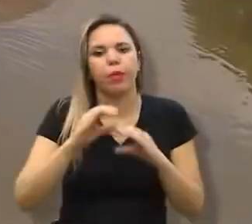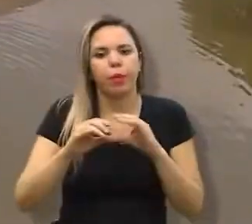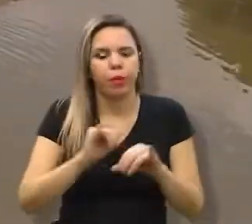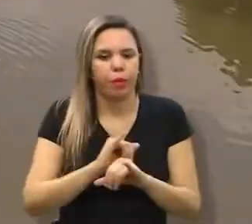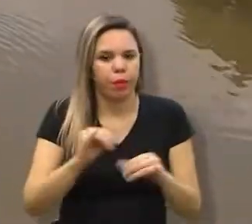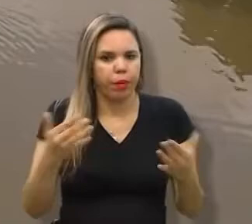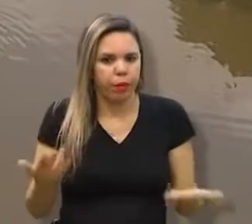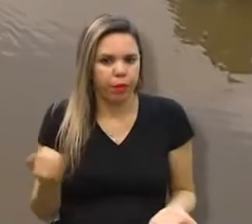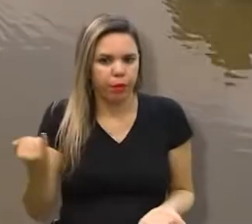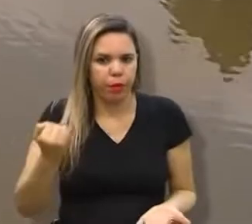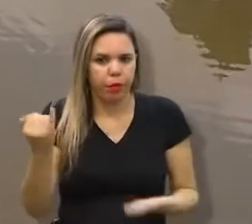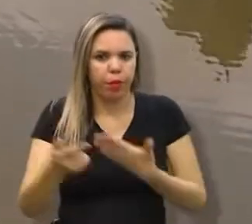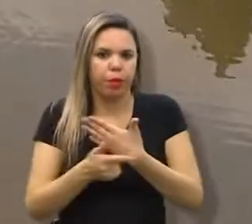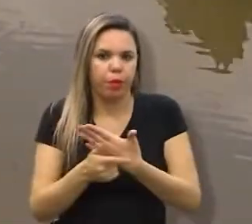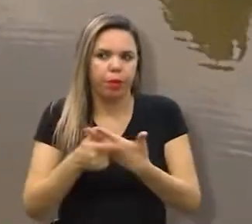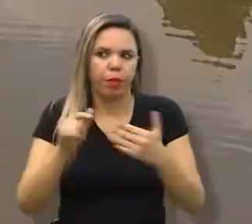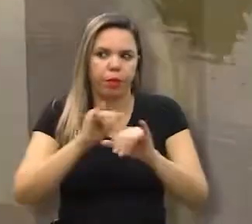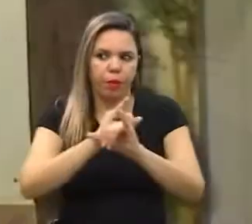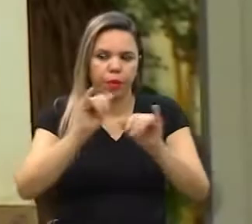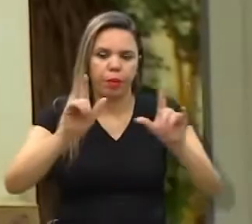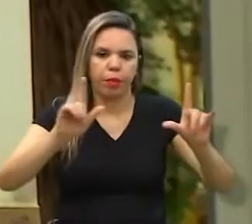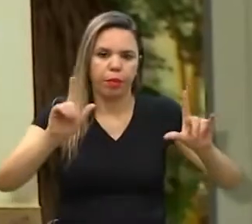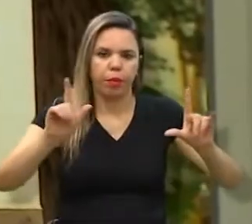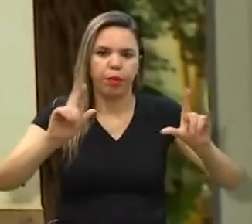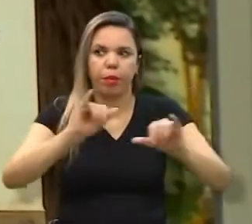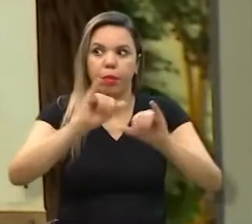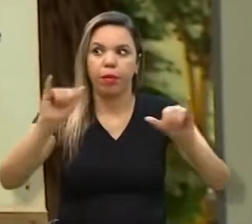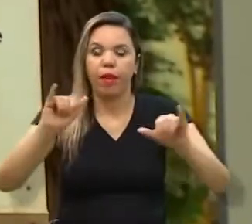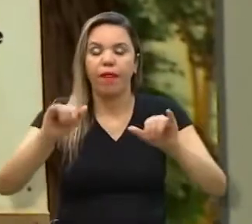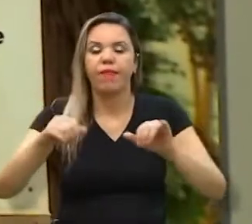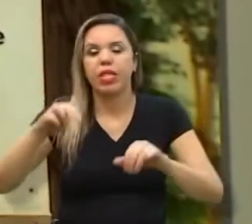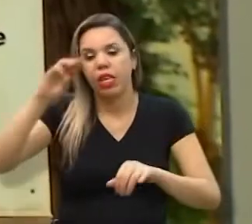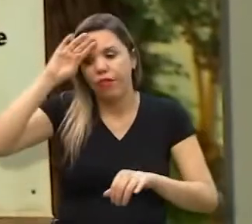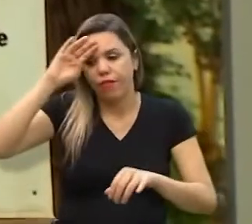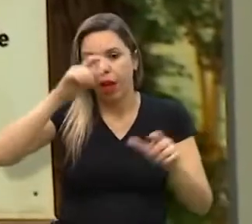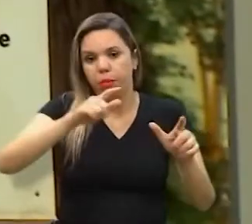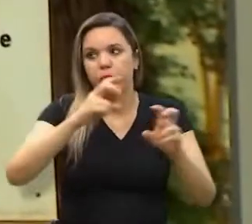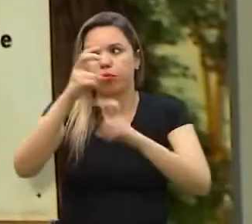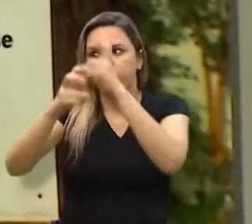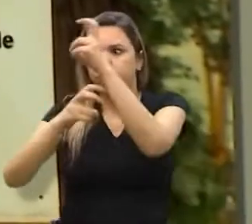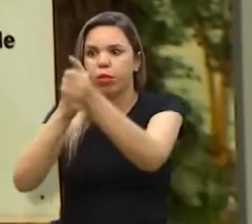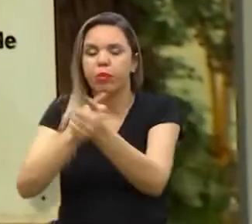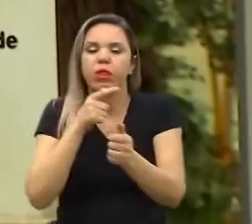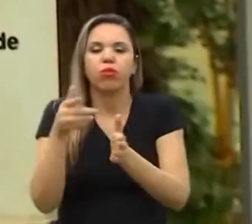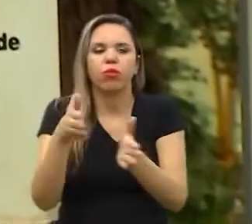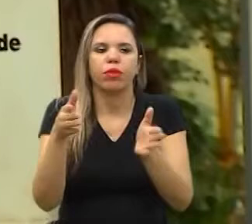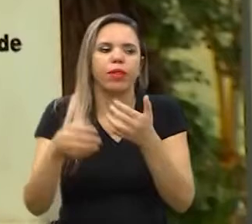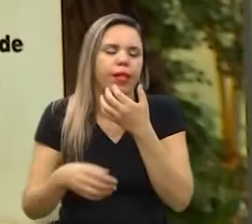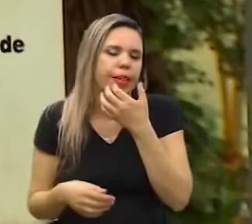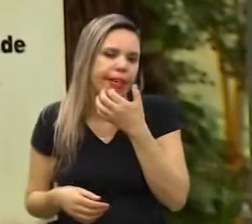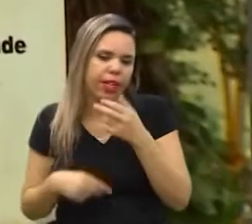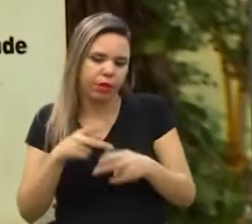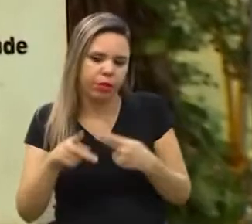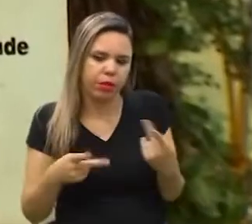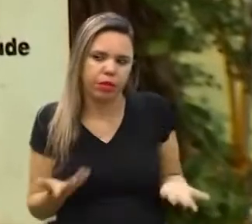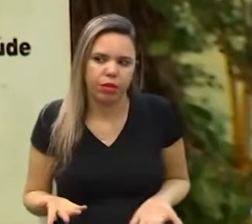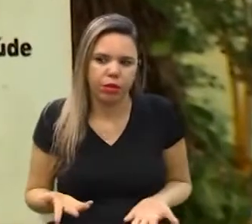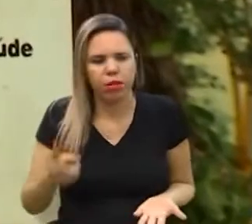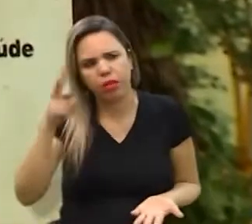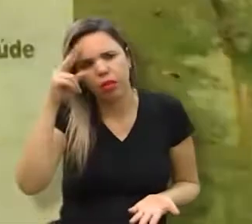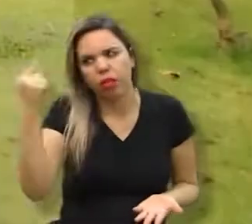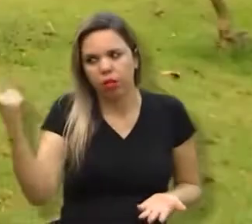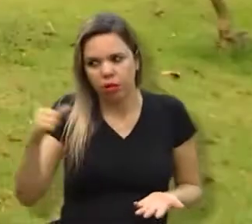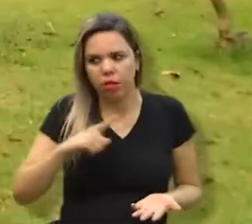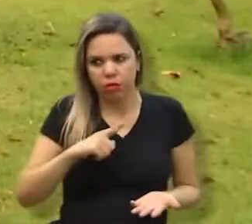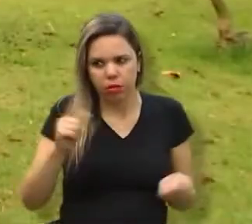essa comunicação, importante o papel da imprensa, importante ter a plaquinha da febre maculosa nos parques, perto dos rios, porque as pessoas